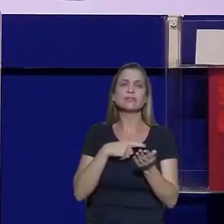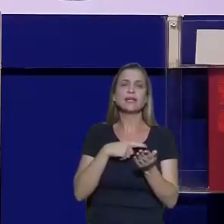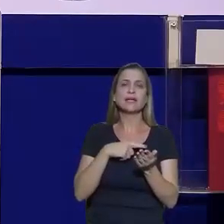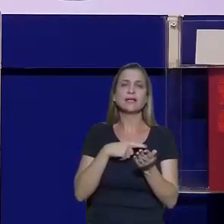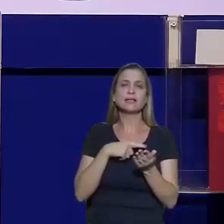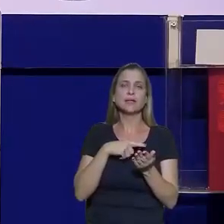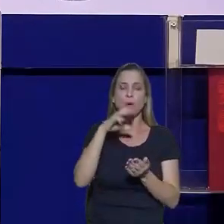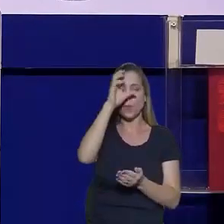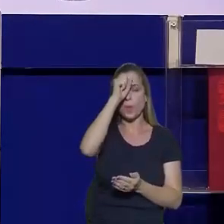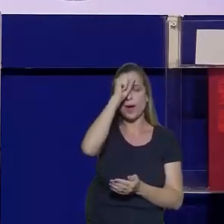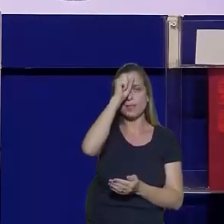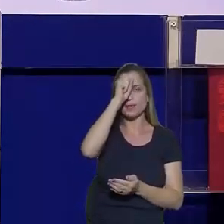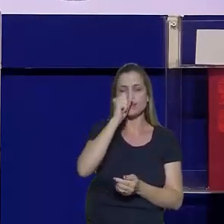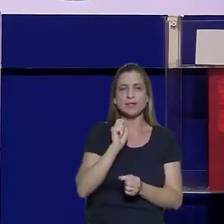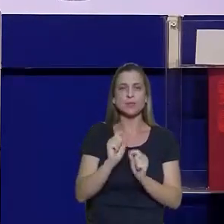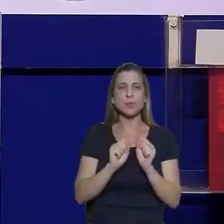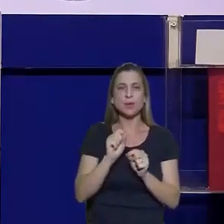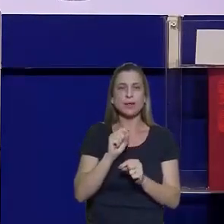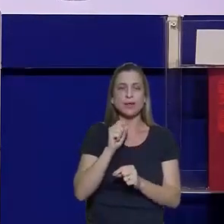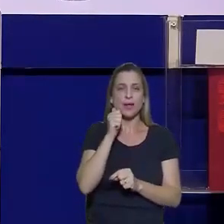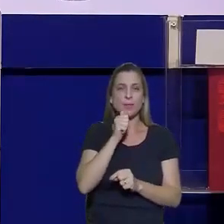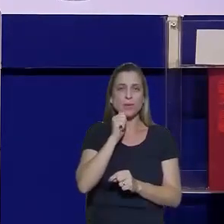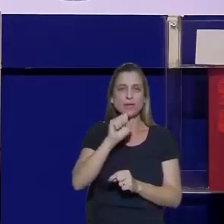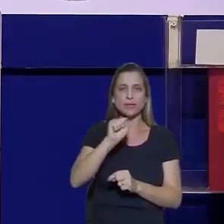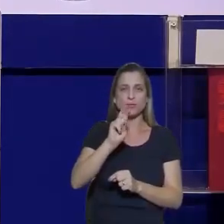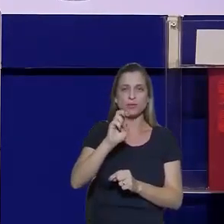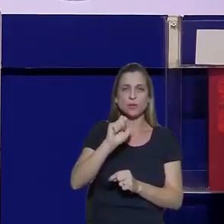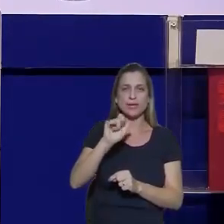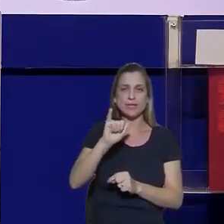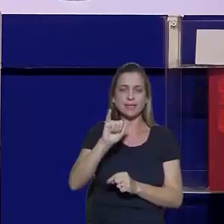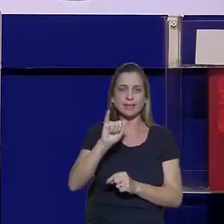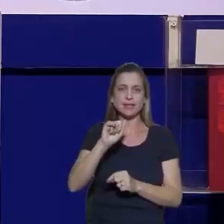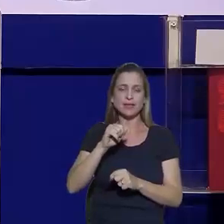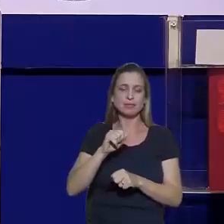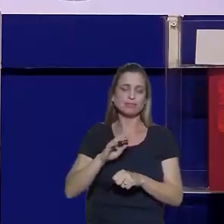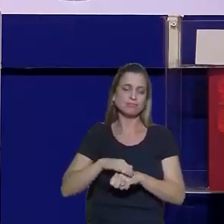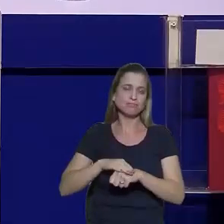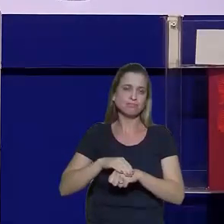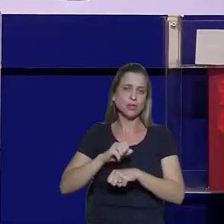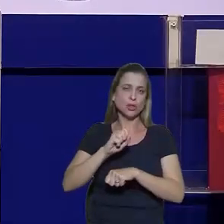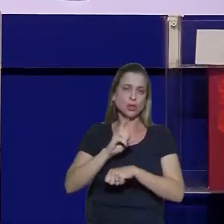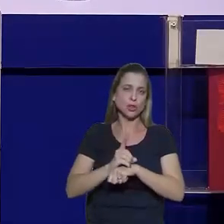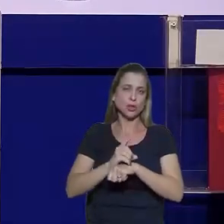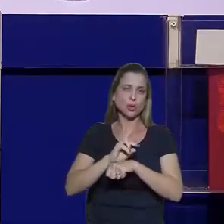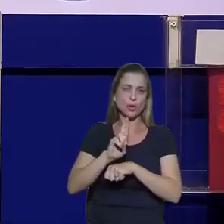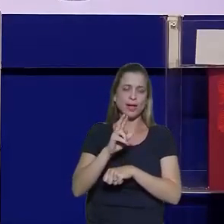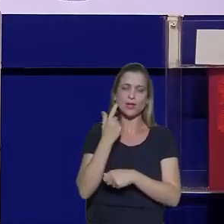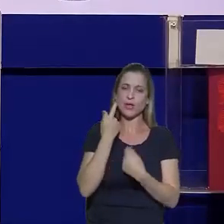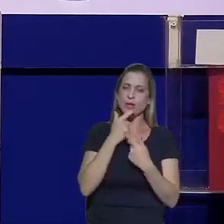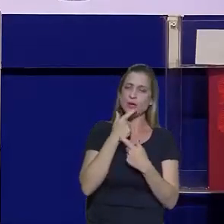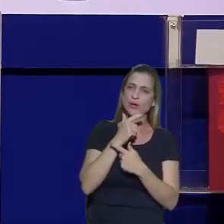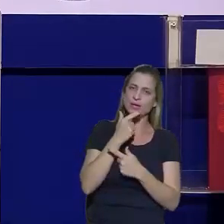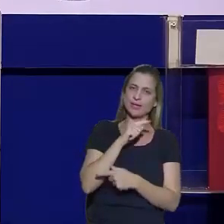eu conto essa história, que quando Sueli foi fazer o doutorado, aos 50 anos, eu ri e desdenhei.